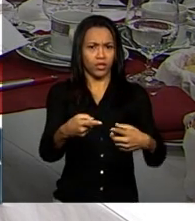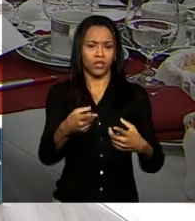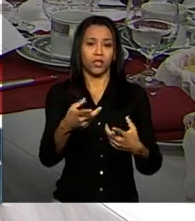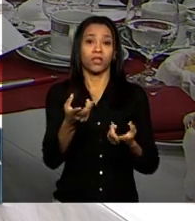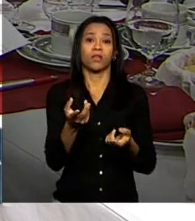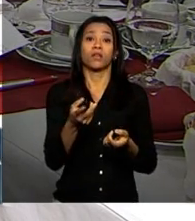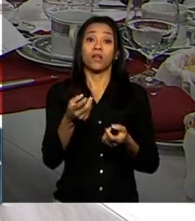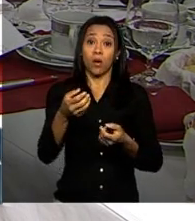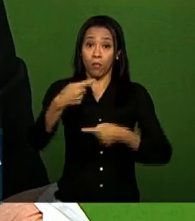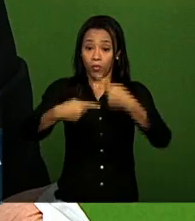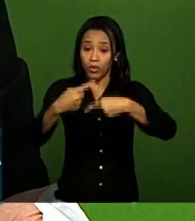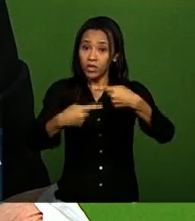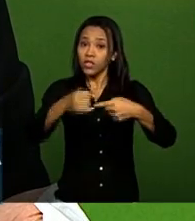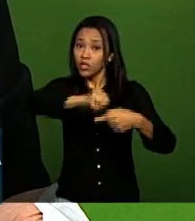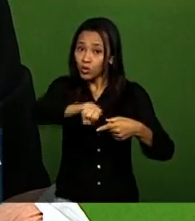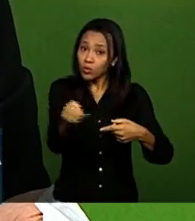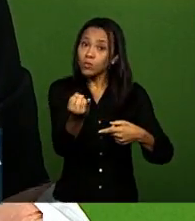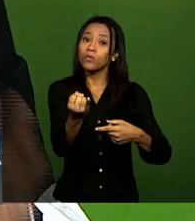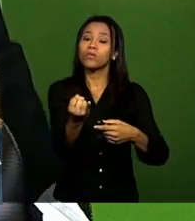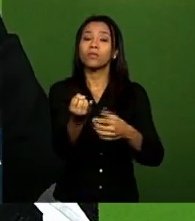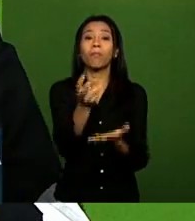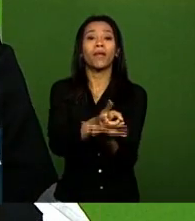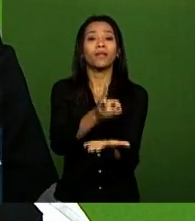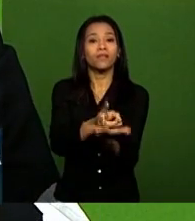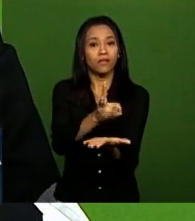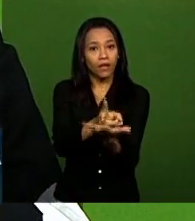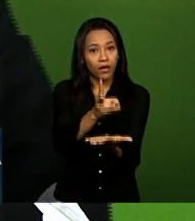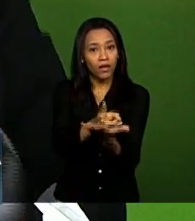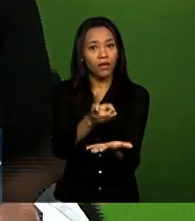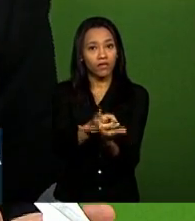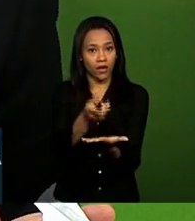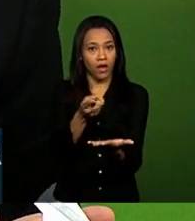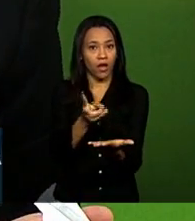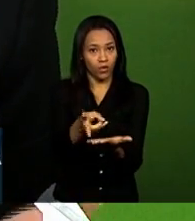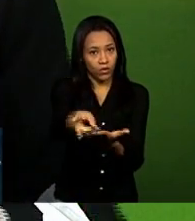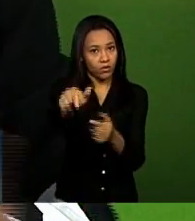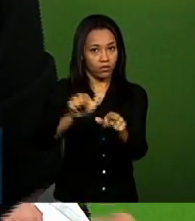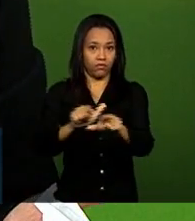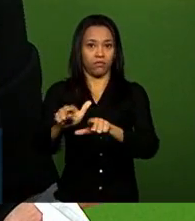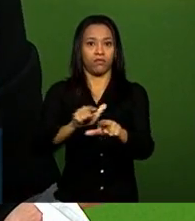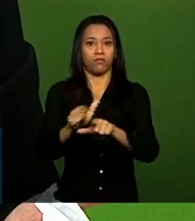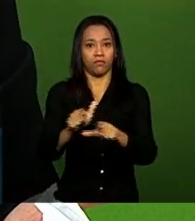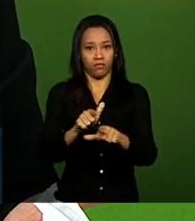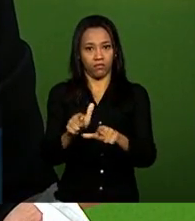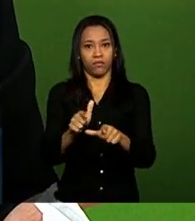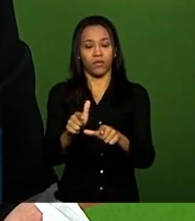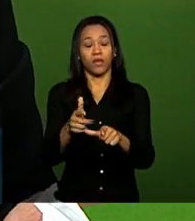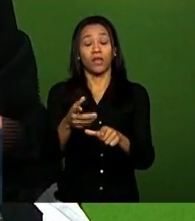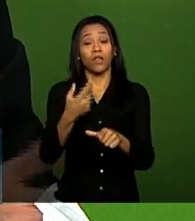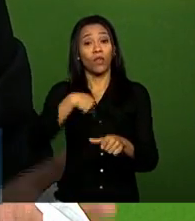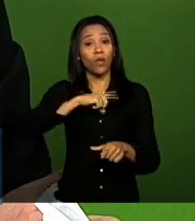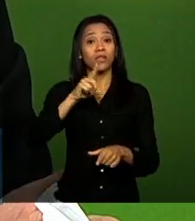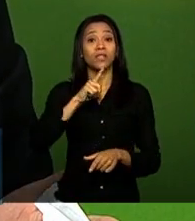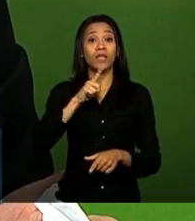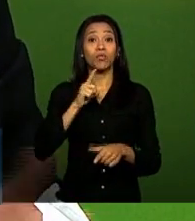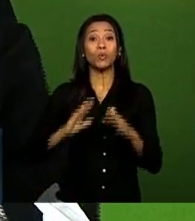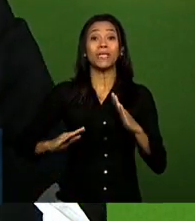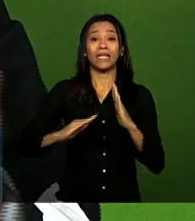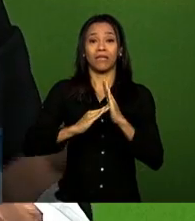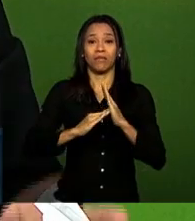juros preservam subsídios importantes os mesmos subsídios não porque nós temos limite fiscal é